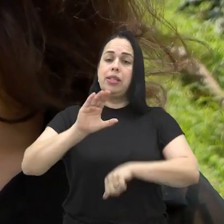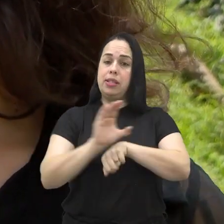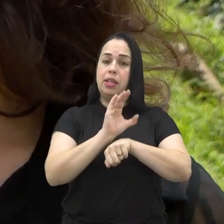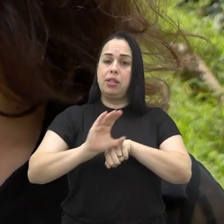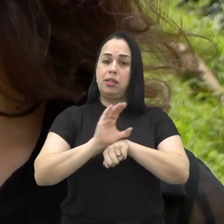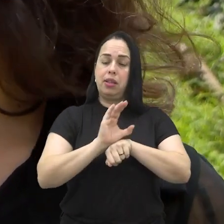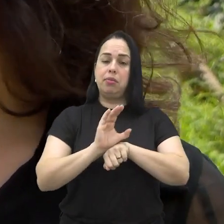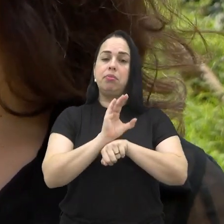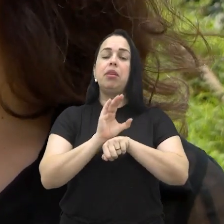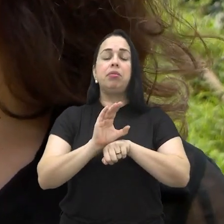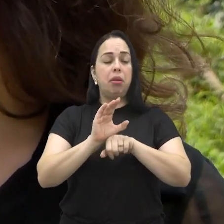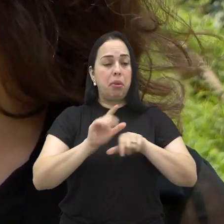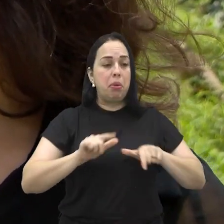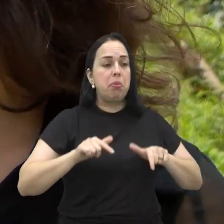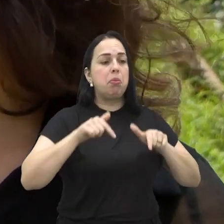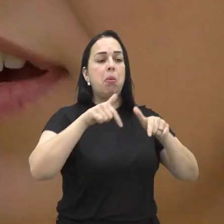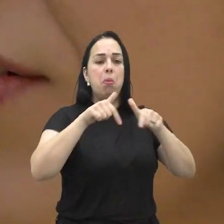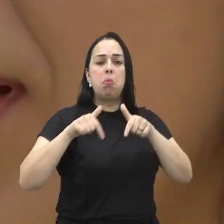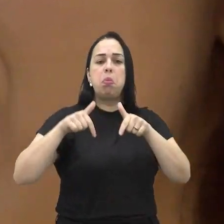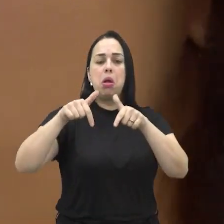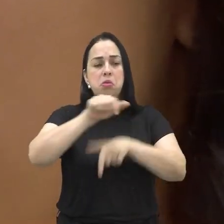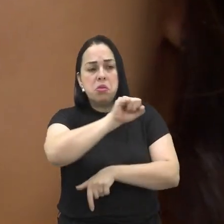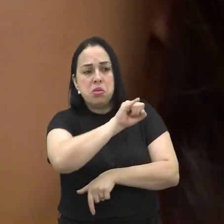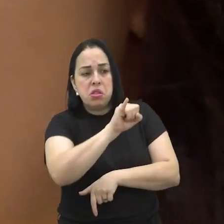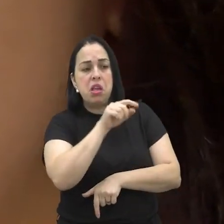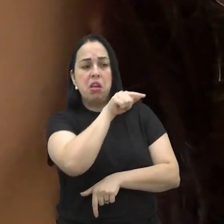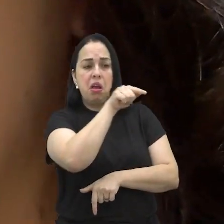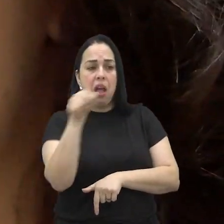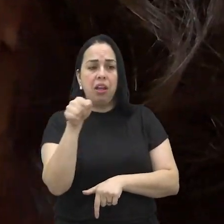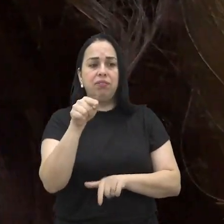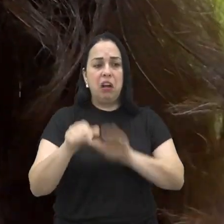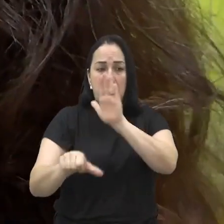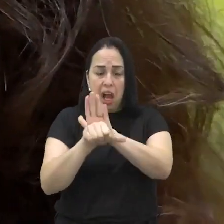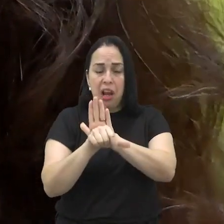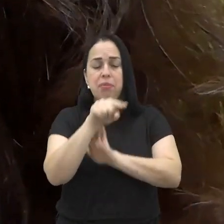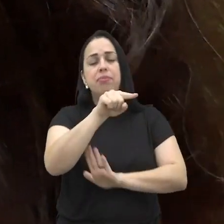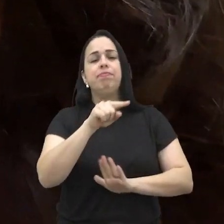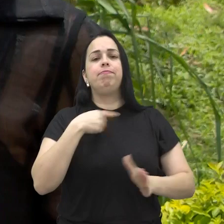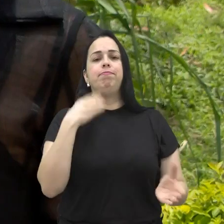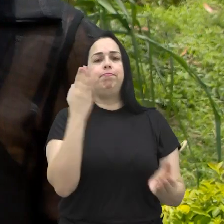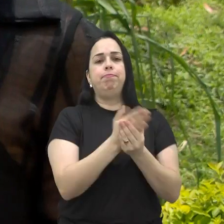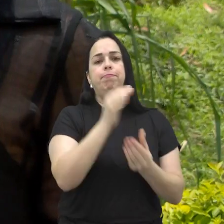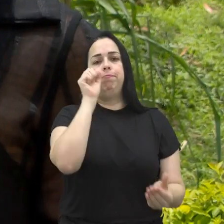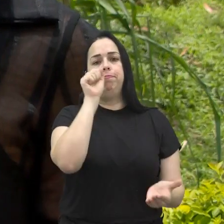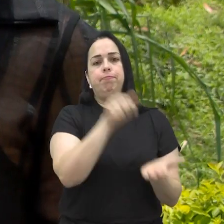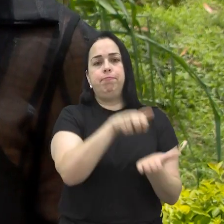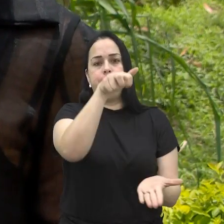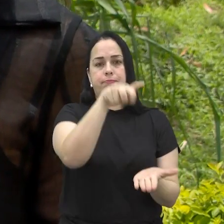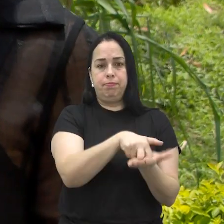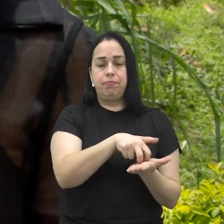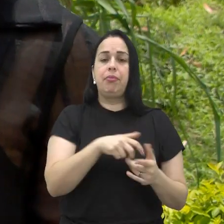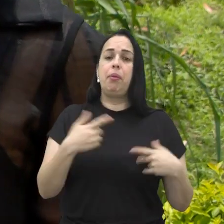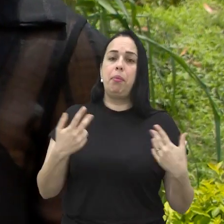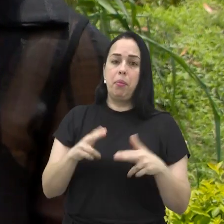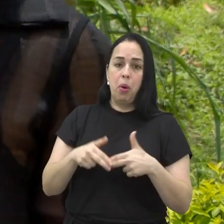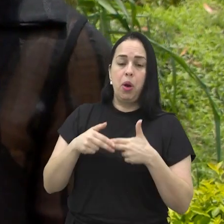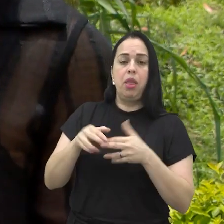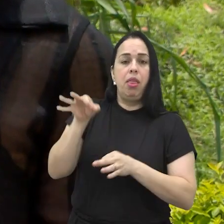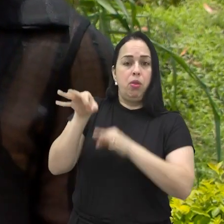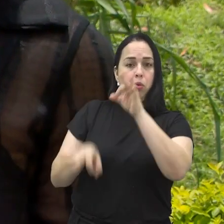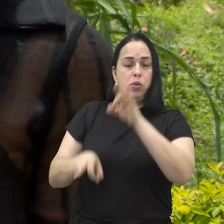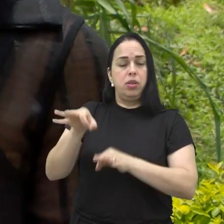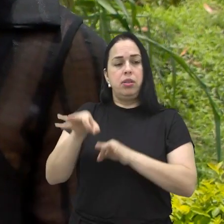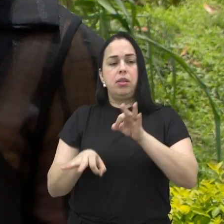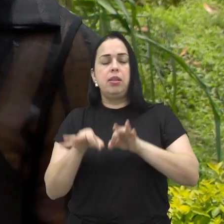ser fortalecidas com ações judiciais para quem comete um incêndio de maneira criminosa. O Poder Judiciário consegue sofisticar